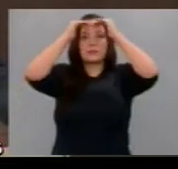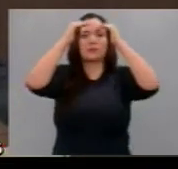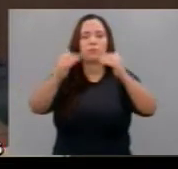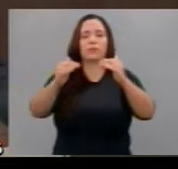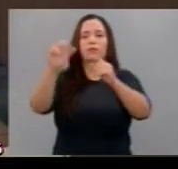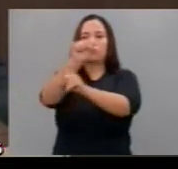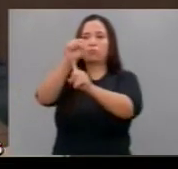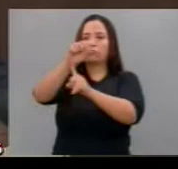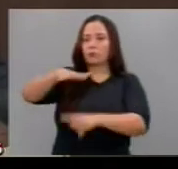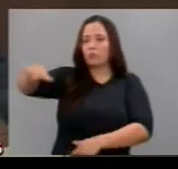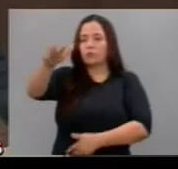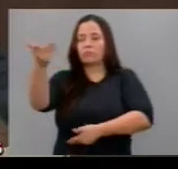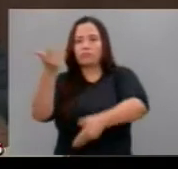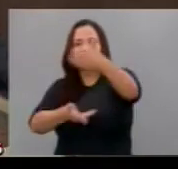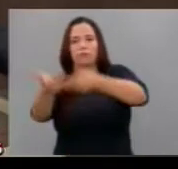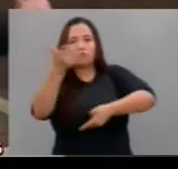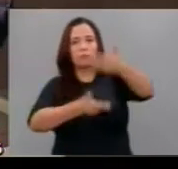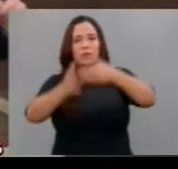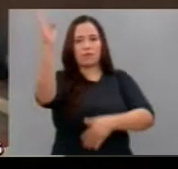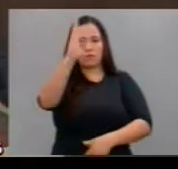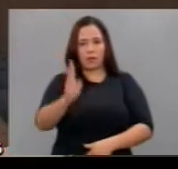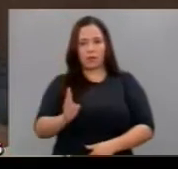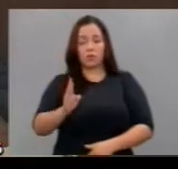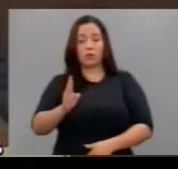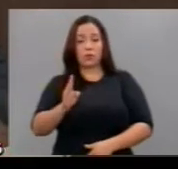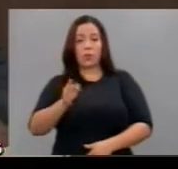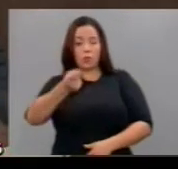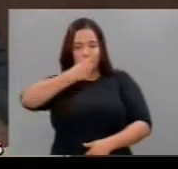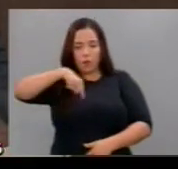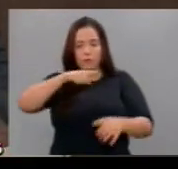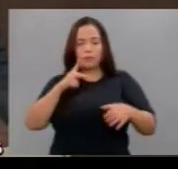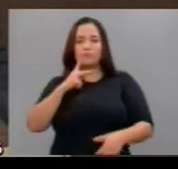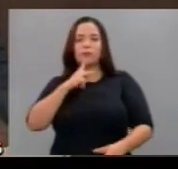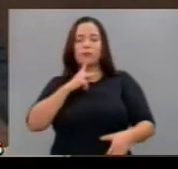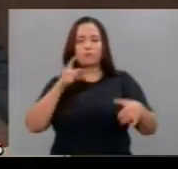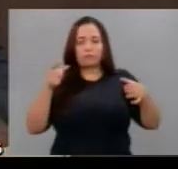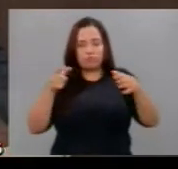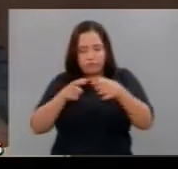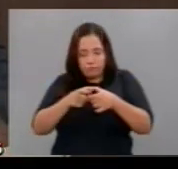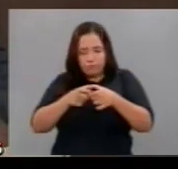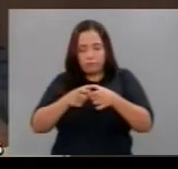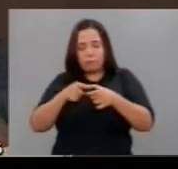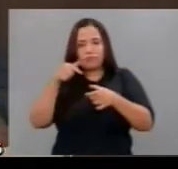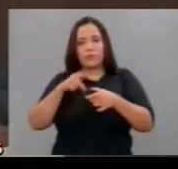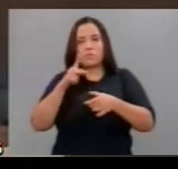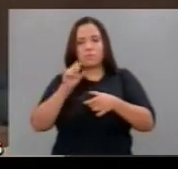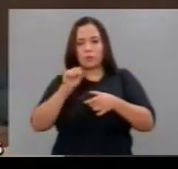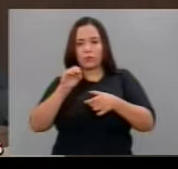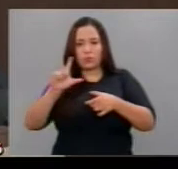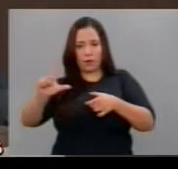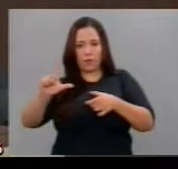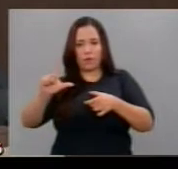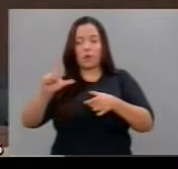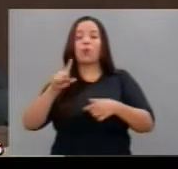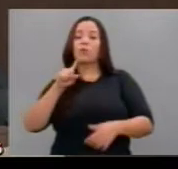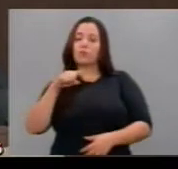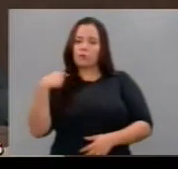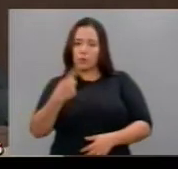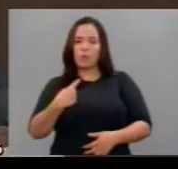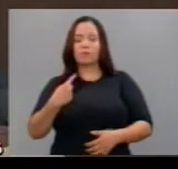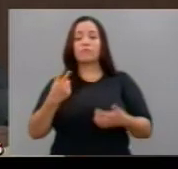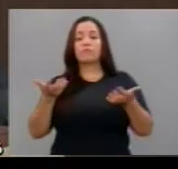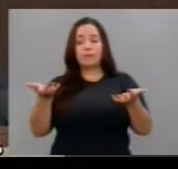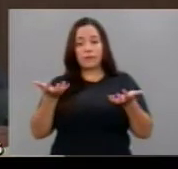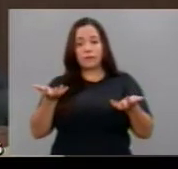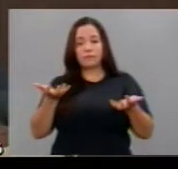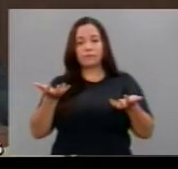enraizada socialmente no Brasil. Nós, do pequenino, aguerrido e necessário PSOL, nós queríamos